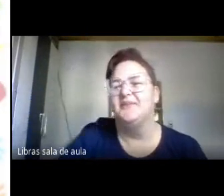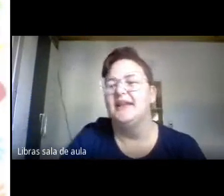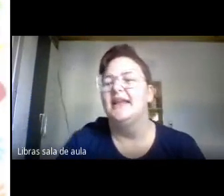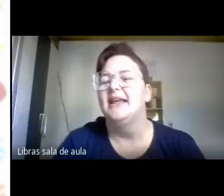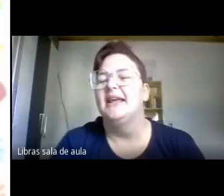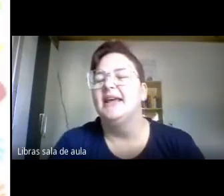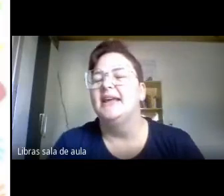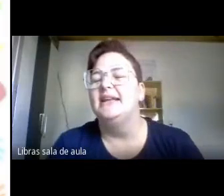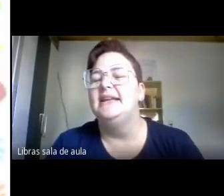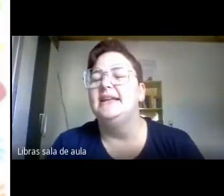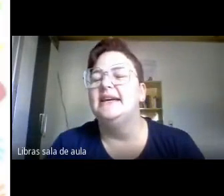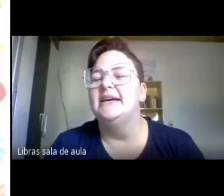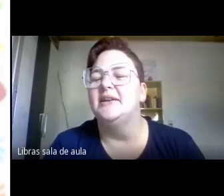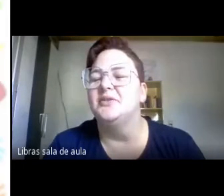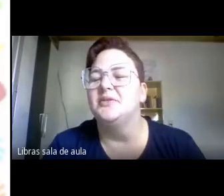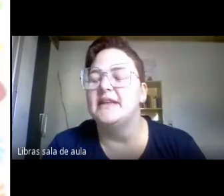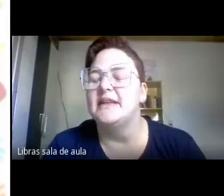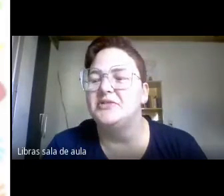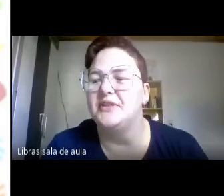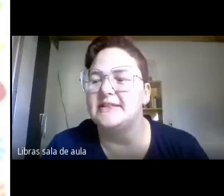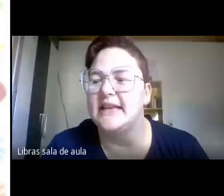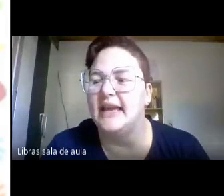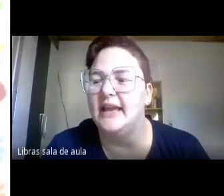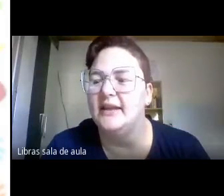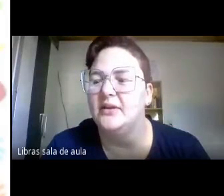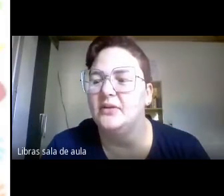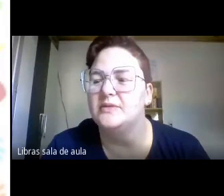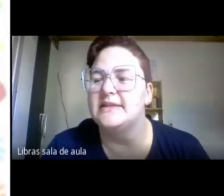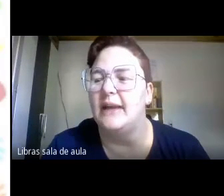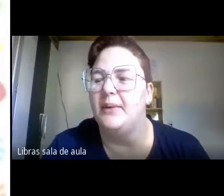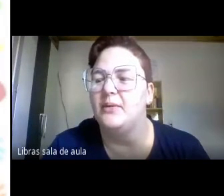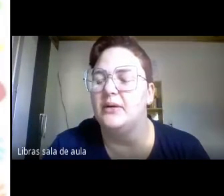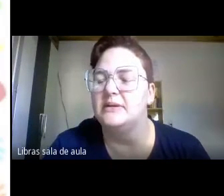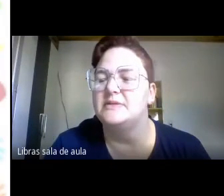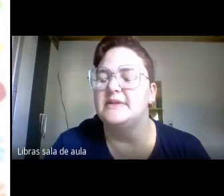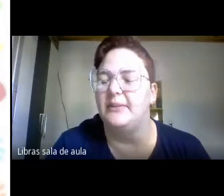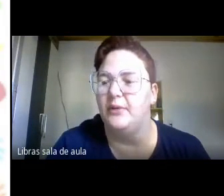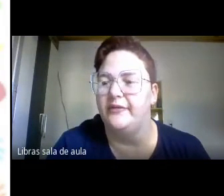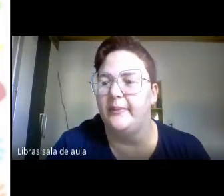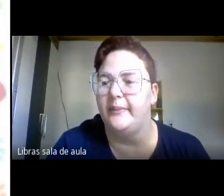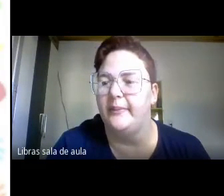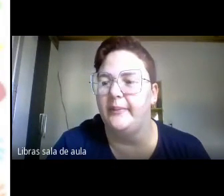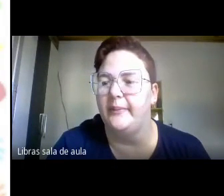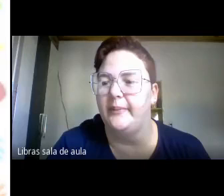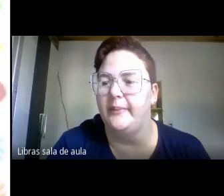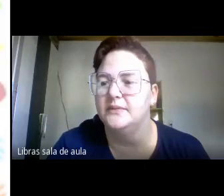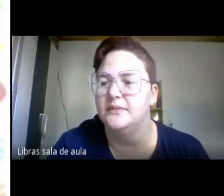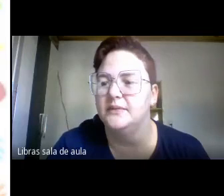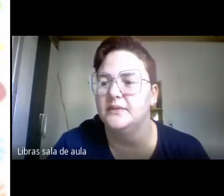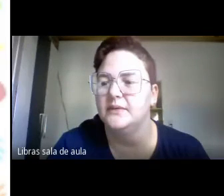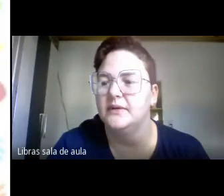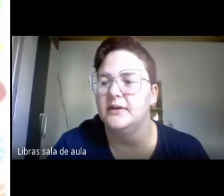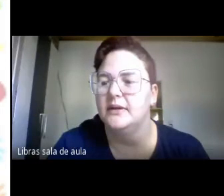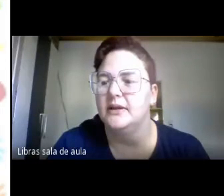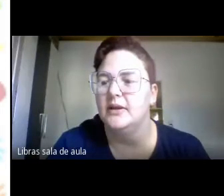Batizada. Liliana, tu gostaria de fazer? Tu sabe, Sim. tu sabe o alfabeto?